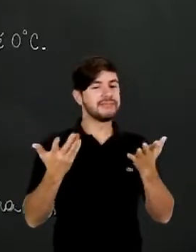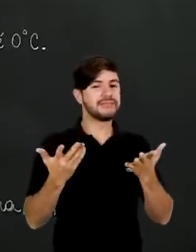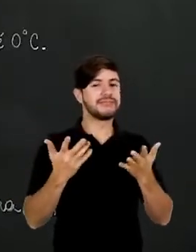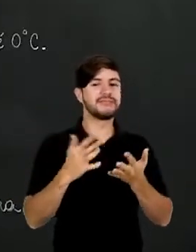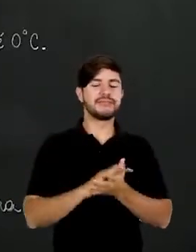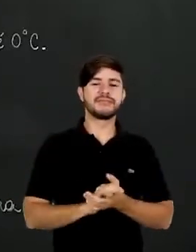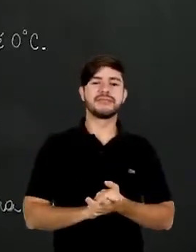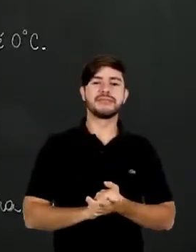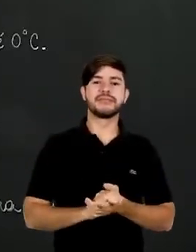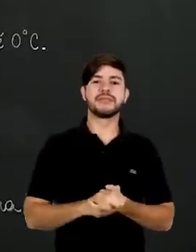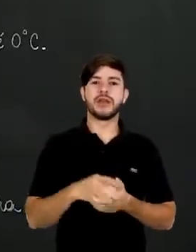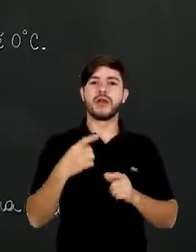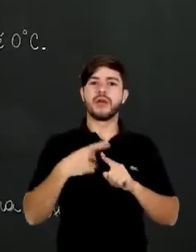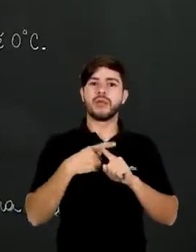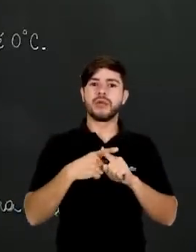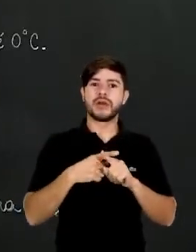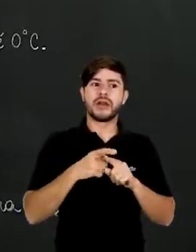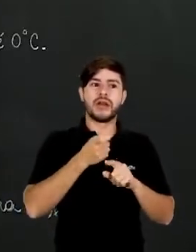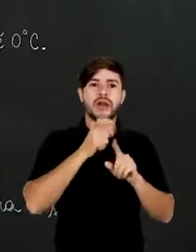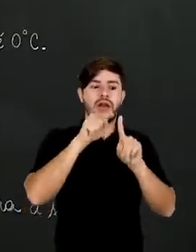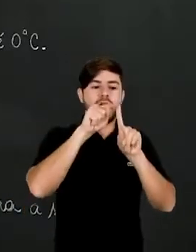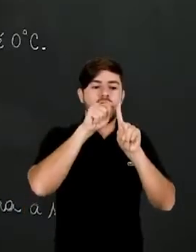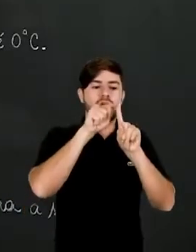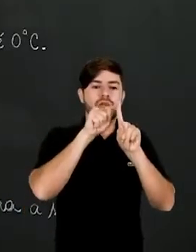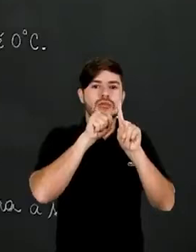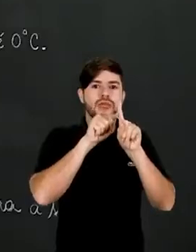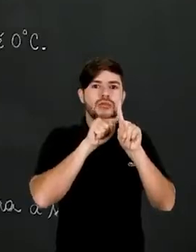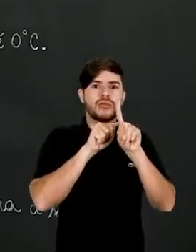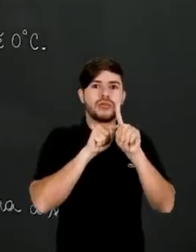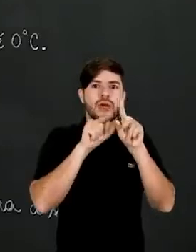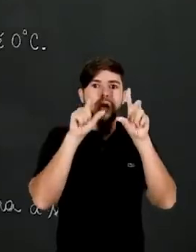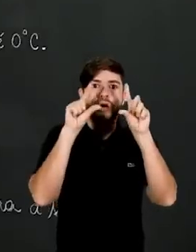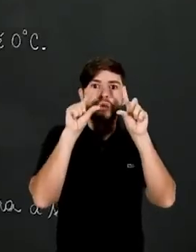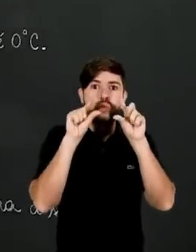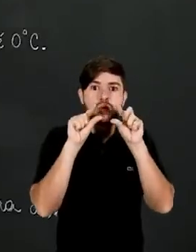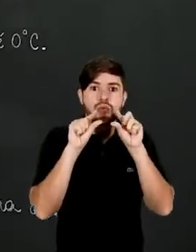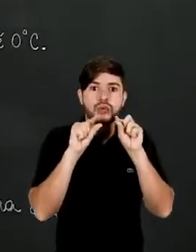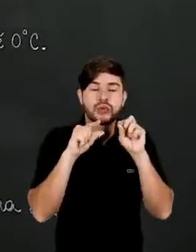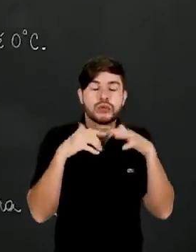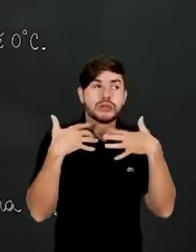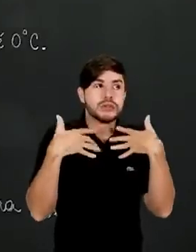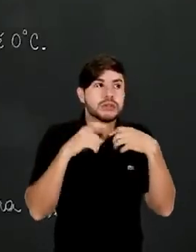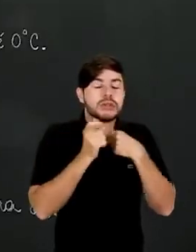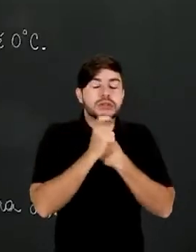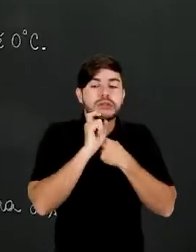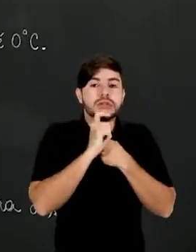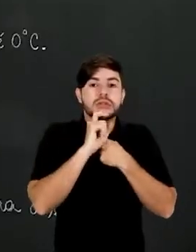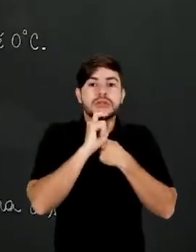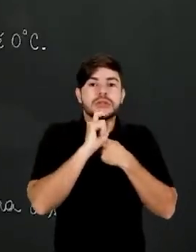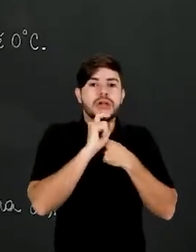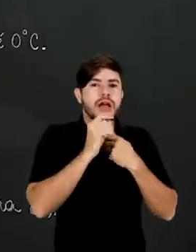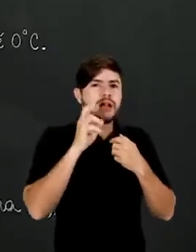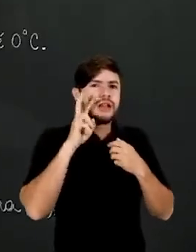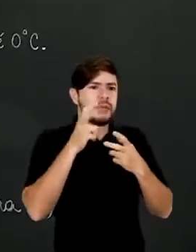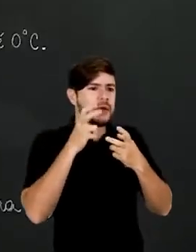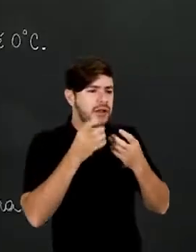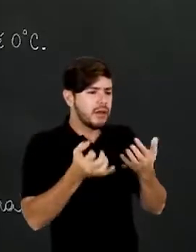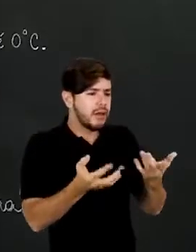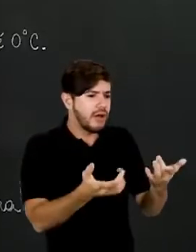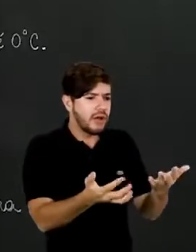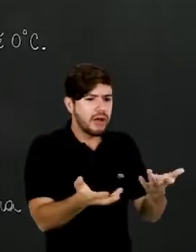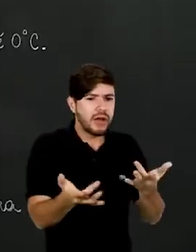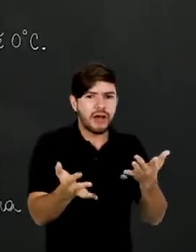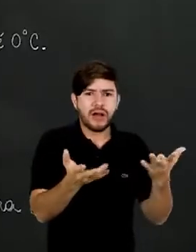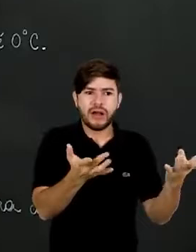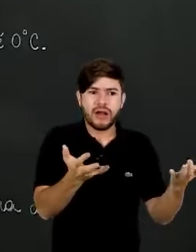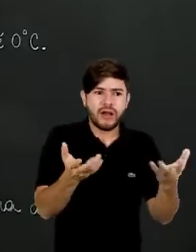gelo, está numa temperatura bem baixa, ele está no estado sólido e fica saindo, você olha e está saindo uma fumacinha dele. Ele